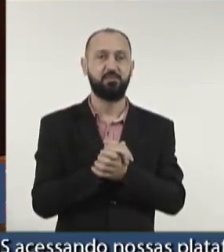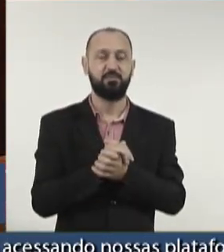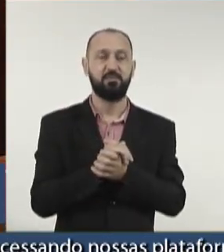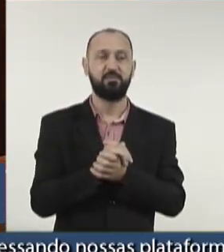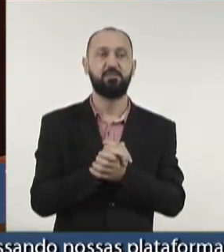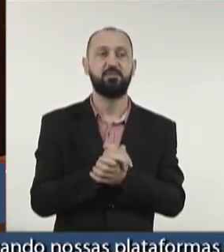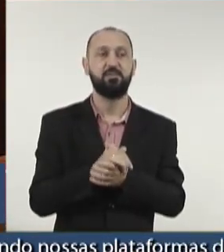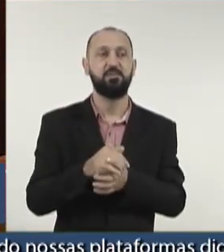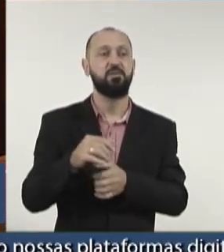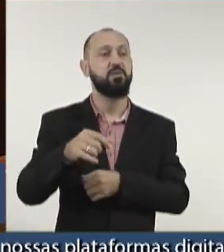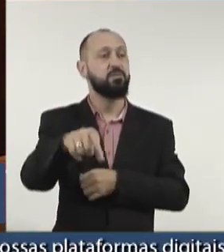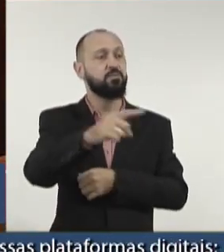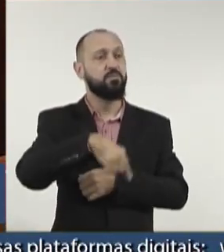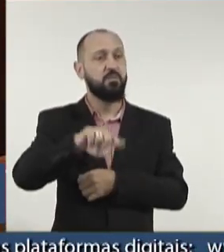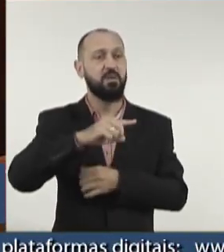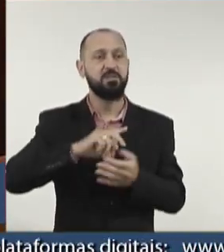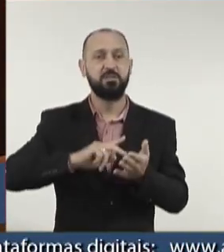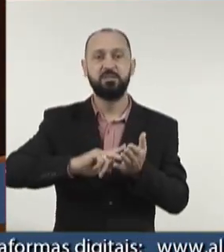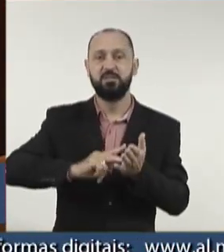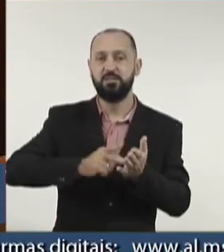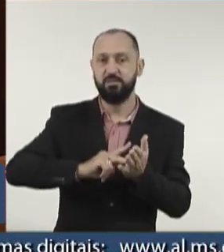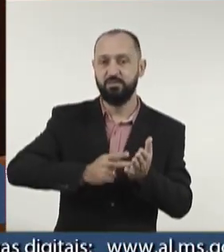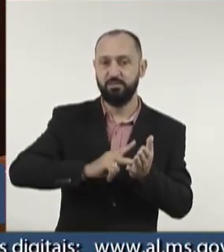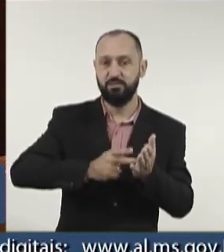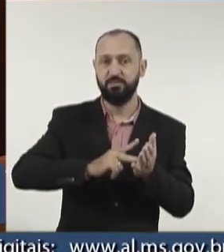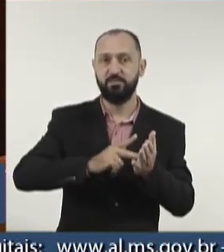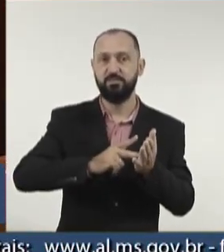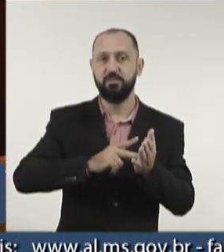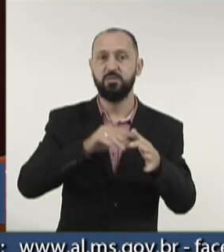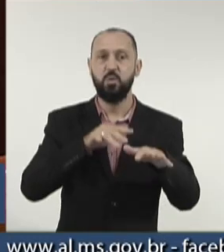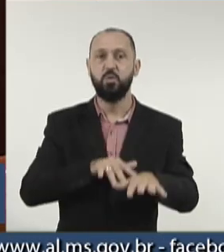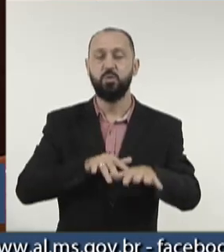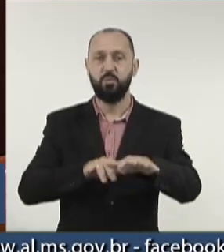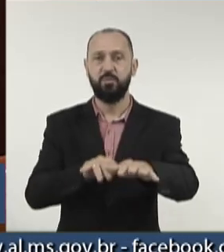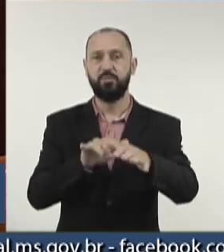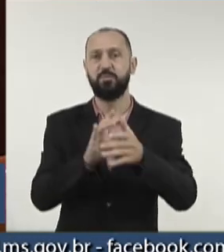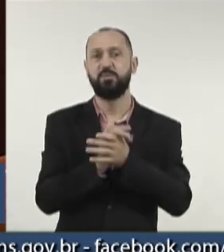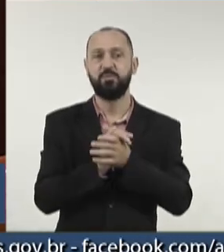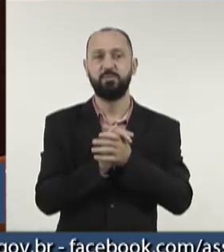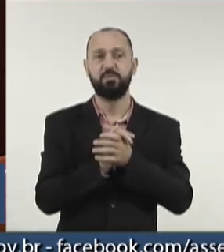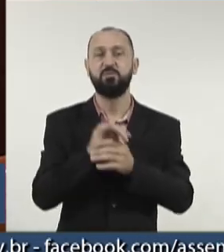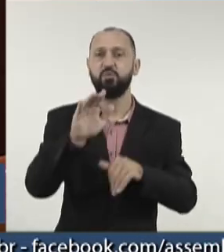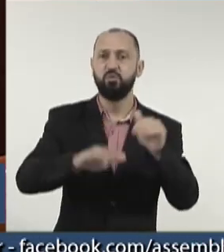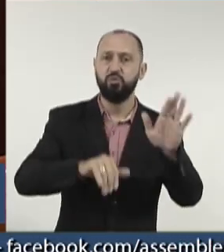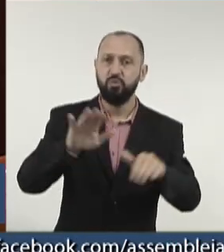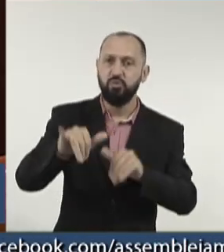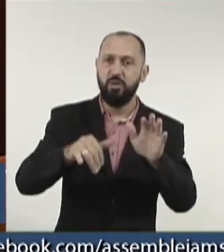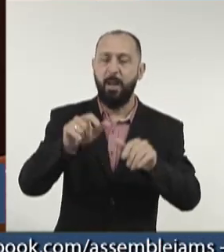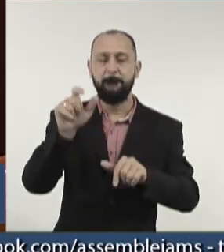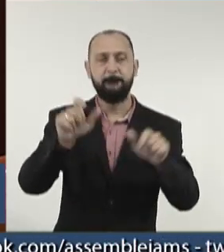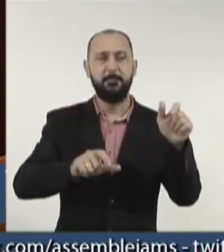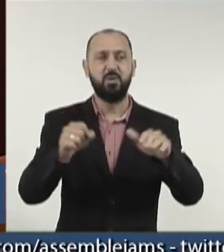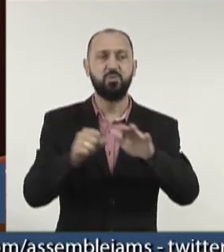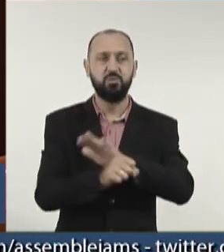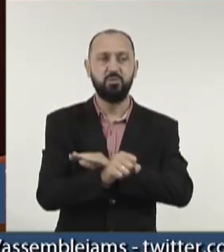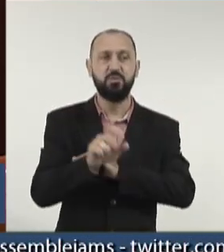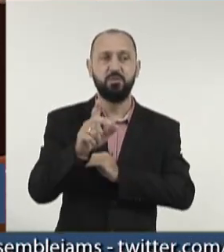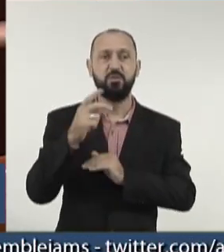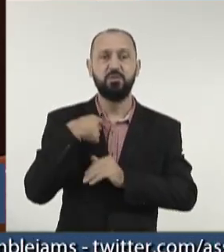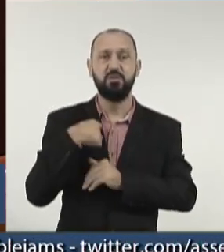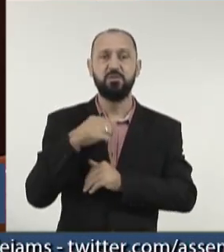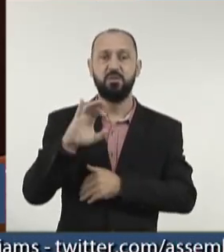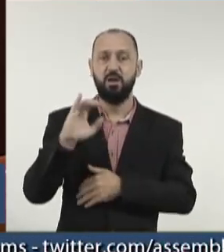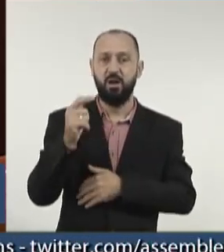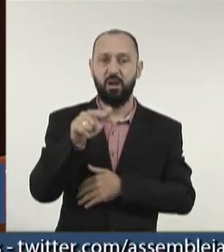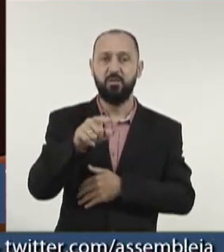representatividade, vocês são sindicalistas, vocês são do movimento, vocês mobilizam, levam pessoas. Isso é um fato